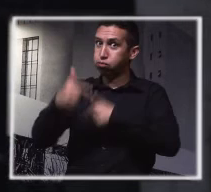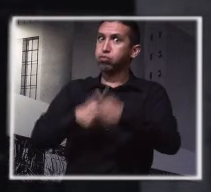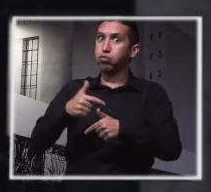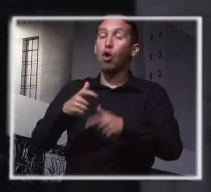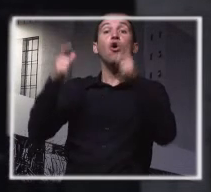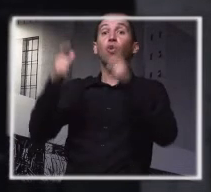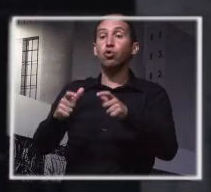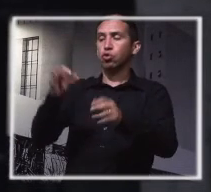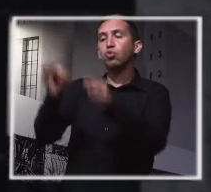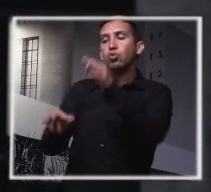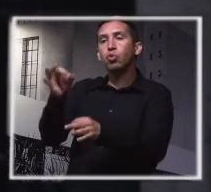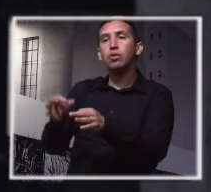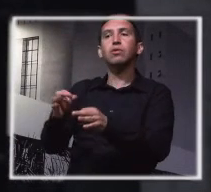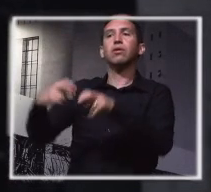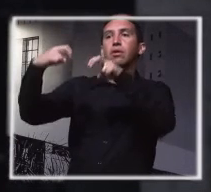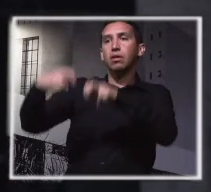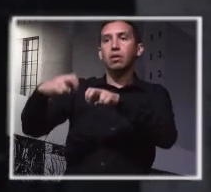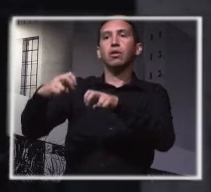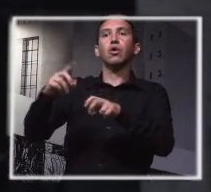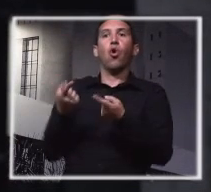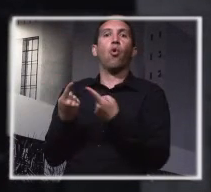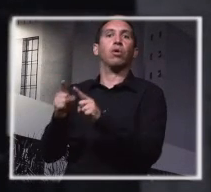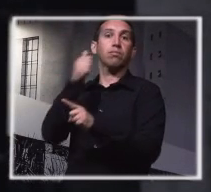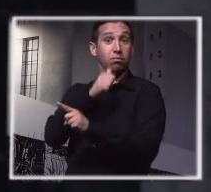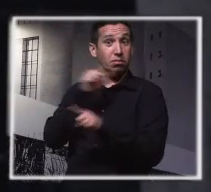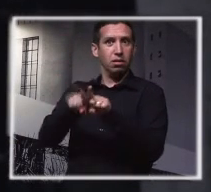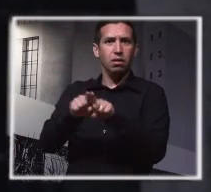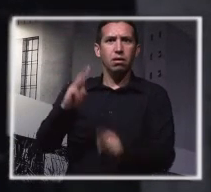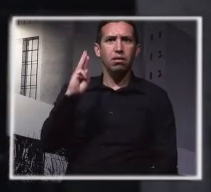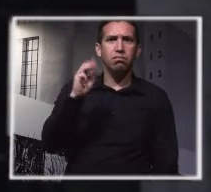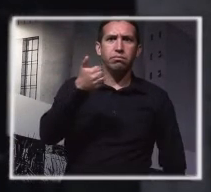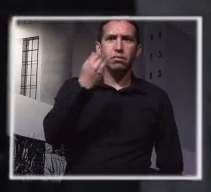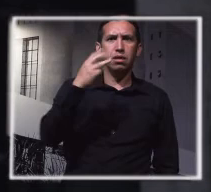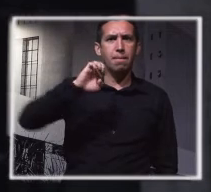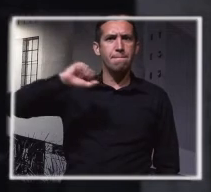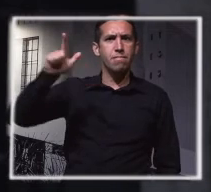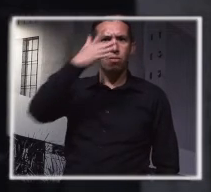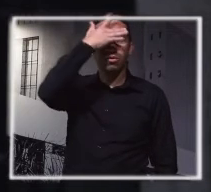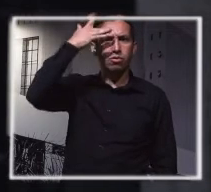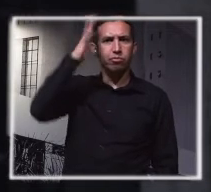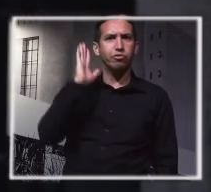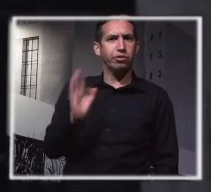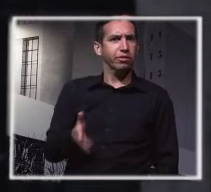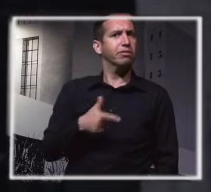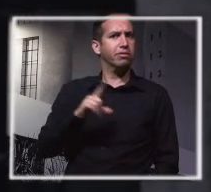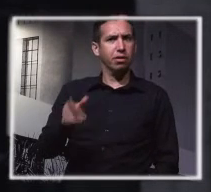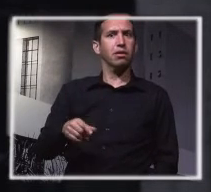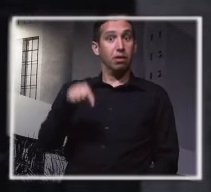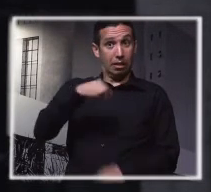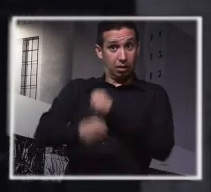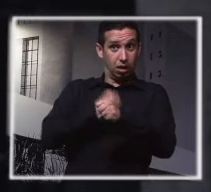nos juizados de violência doméstica e familiar contra a mulher. Foram mais de 13 mil medidas protetivas deferidas apenas no ano